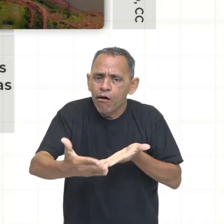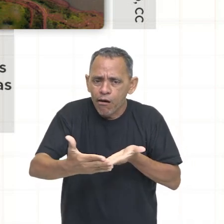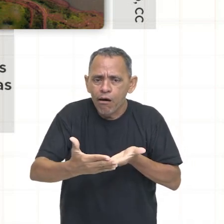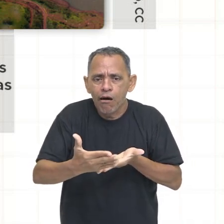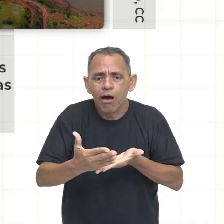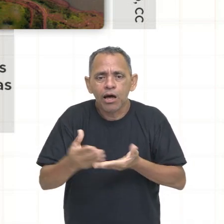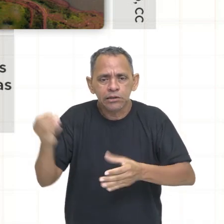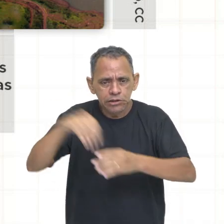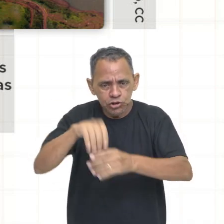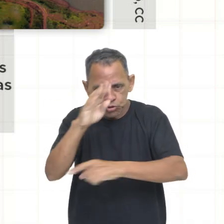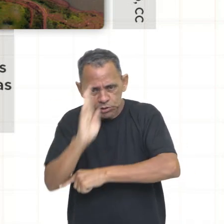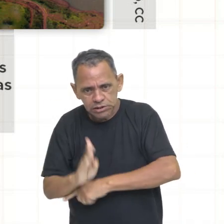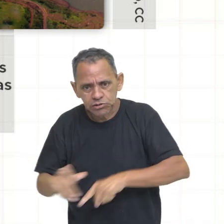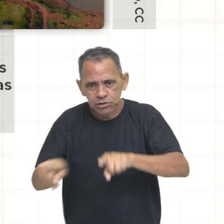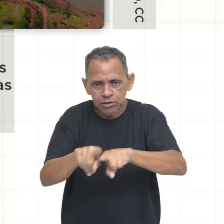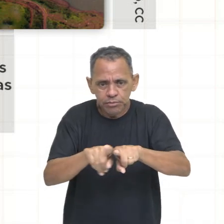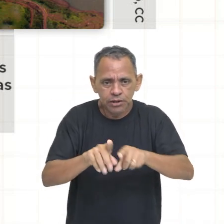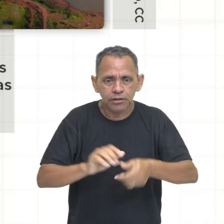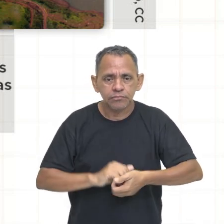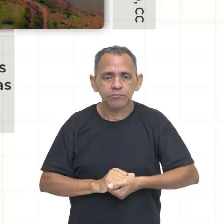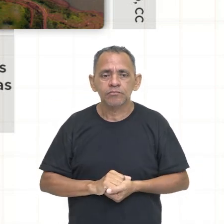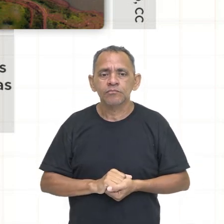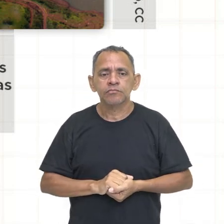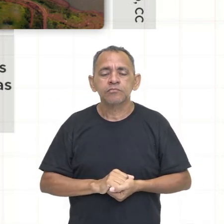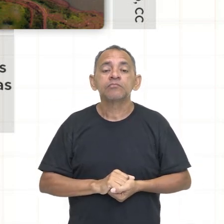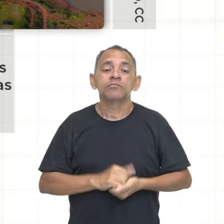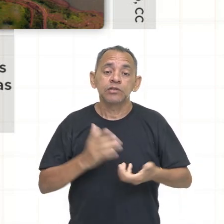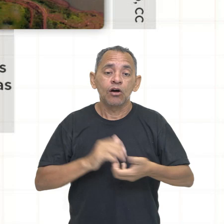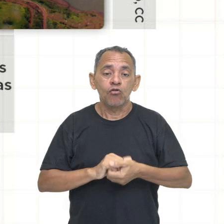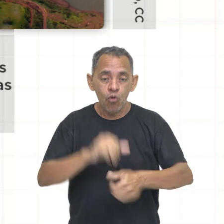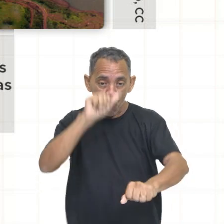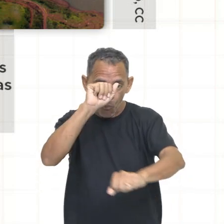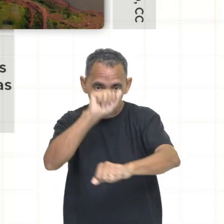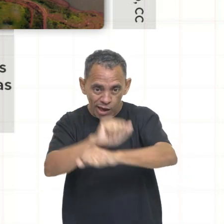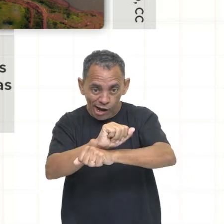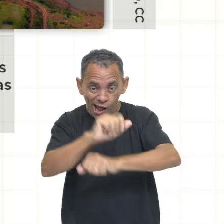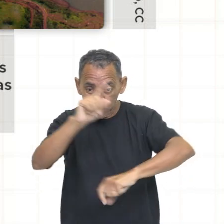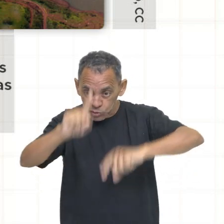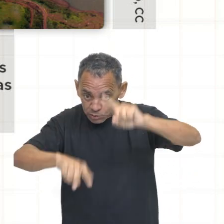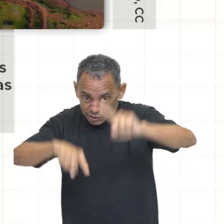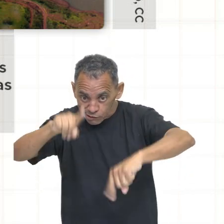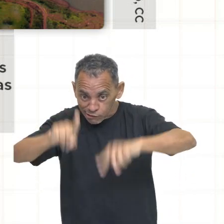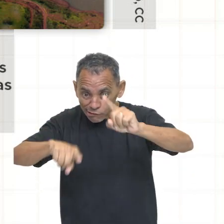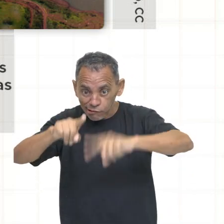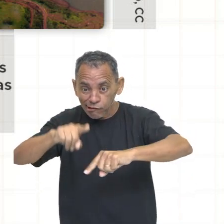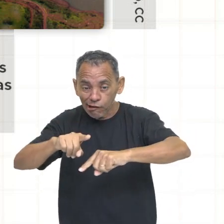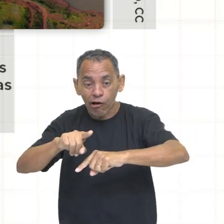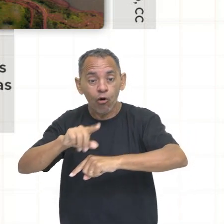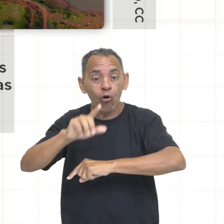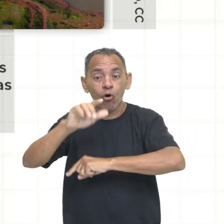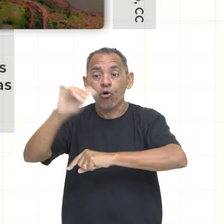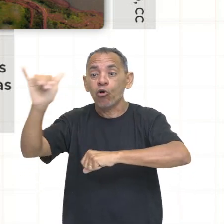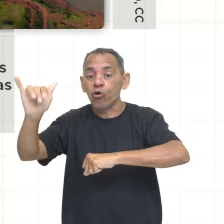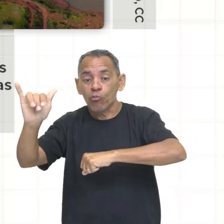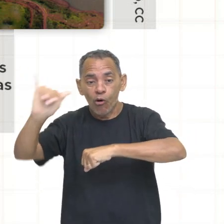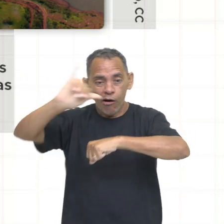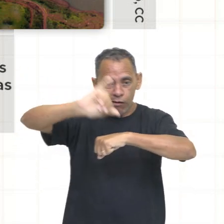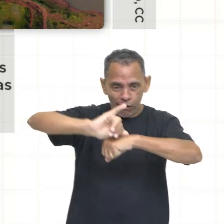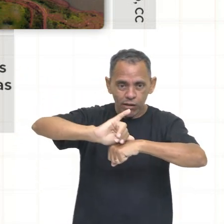quê? Que, no caso, eles vão parar de importar determinado produto porque estão produzindo